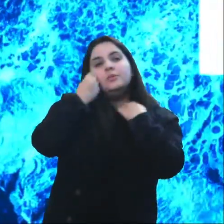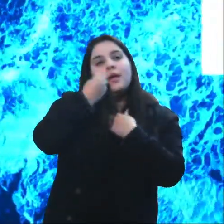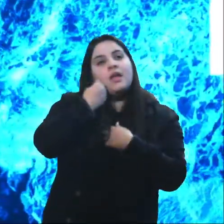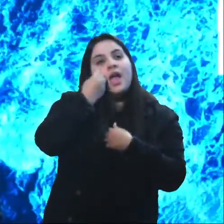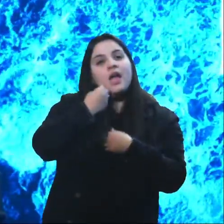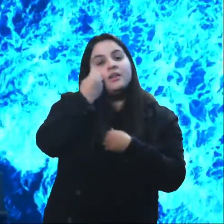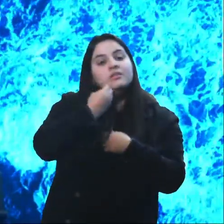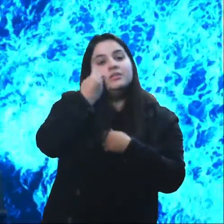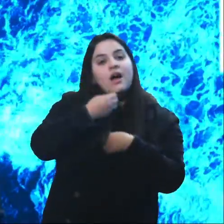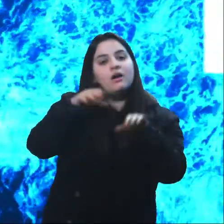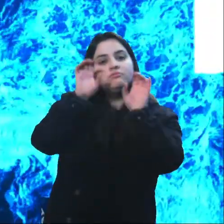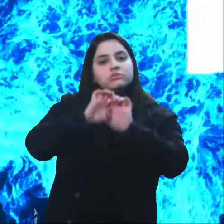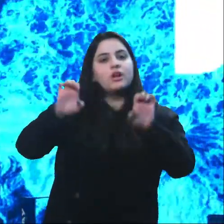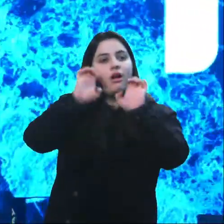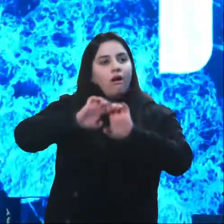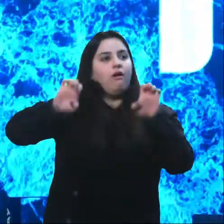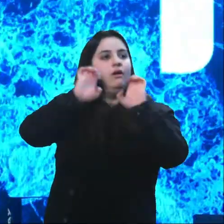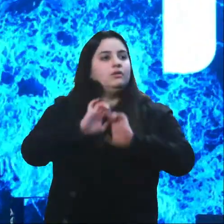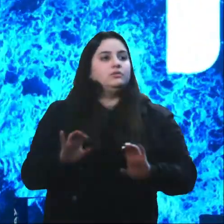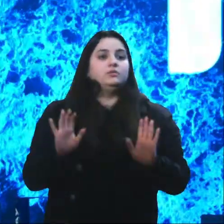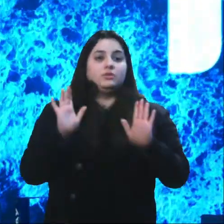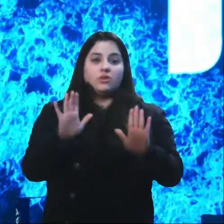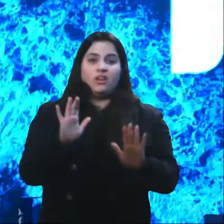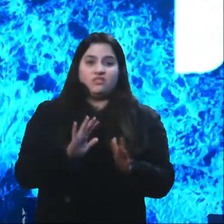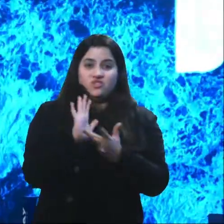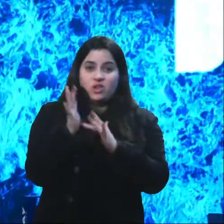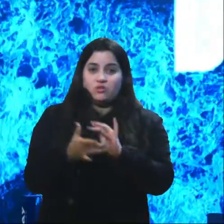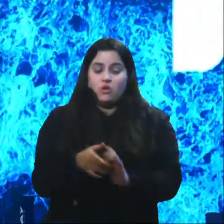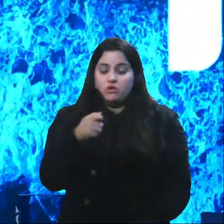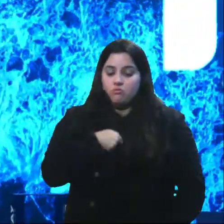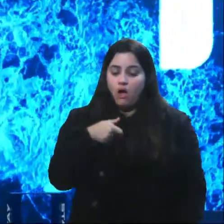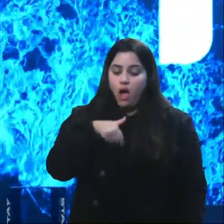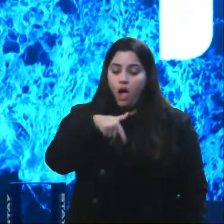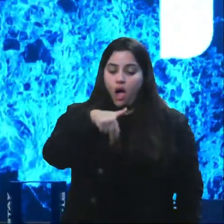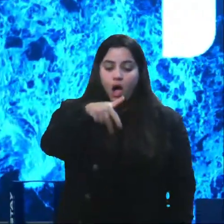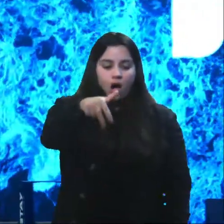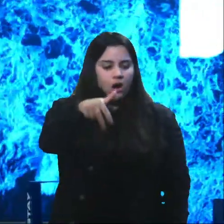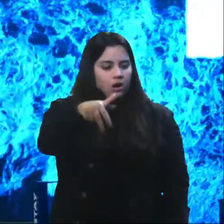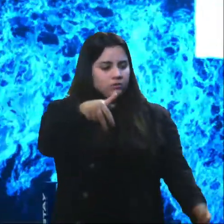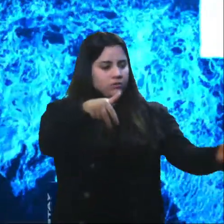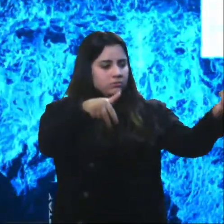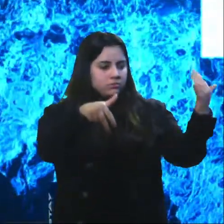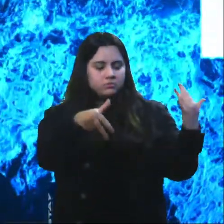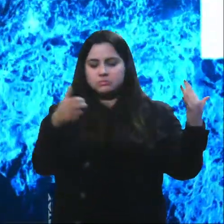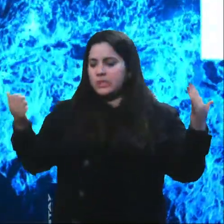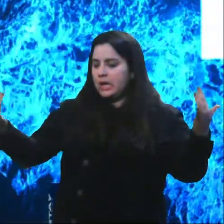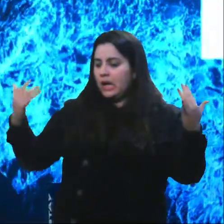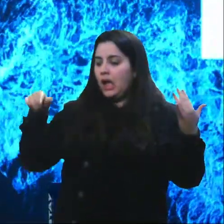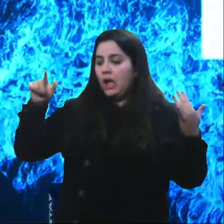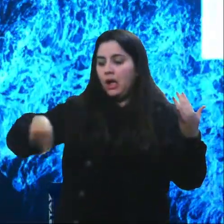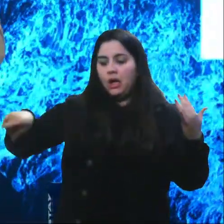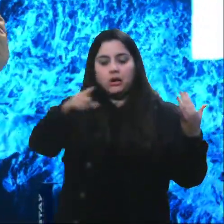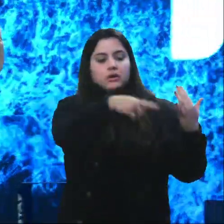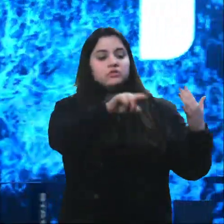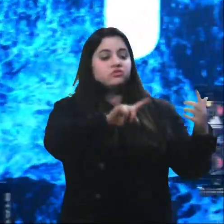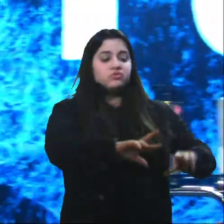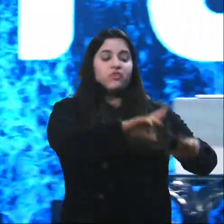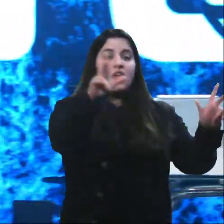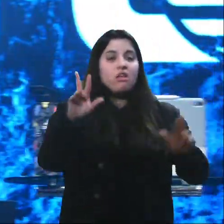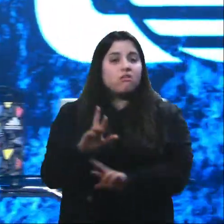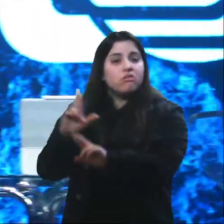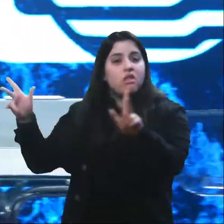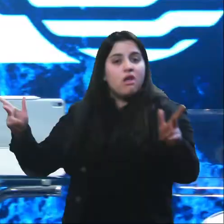Jesus passava, as coisas se tornavam totalmente diferentes.